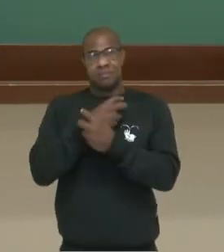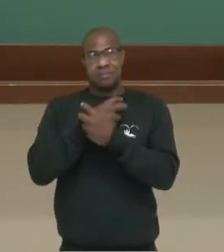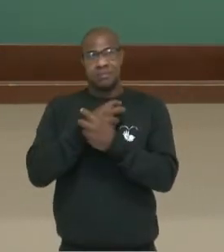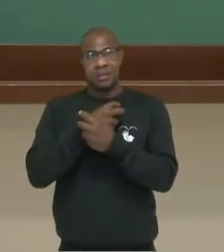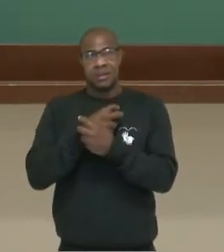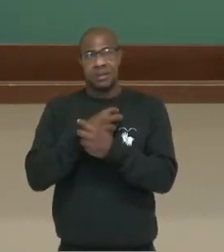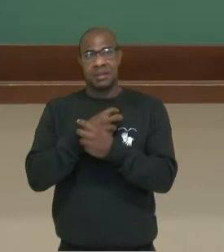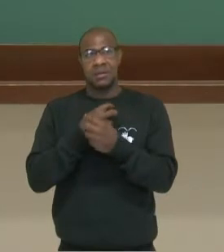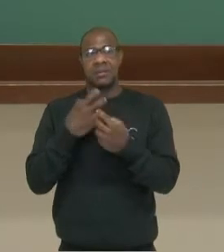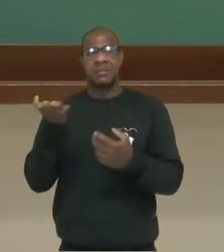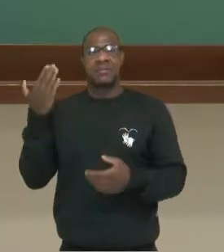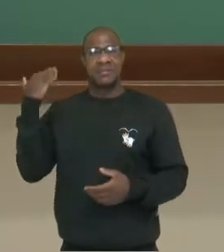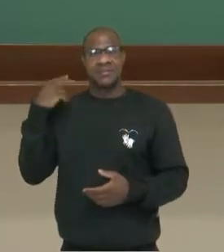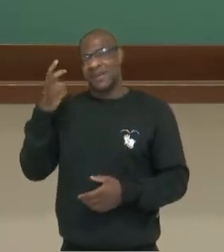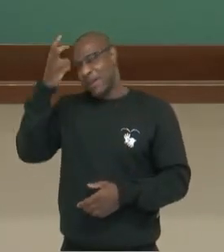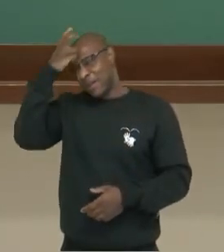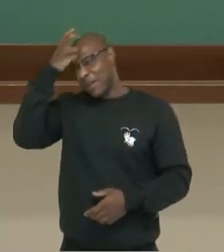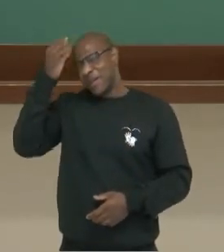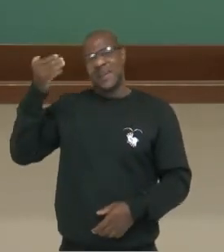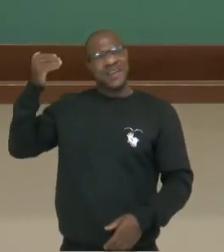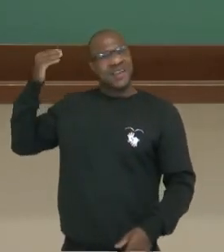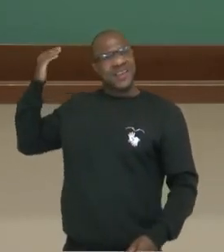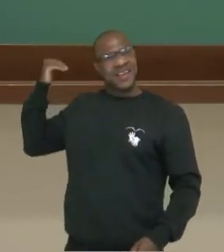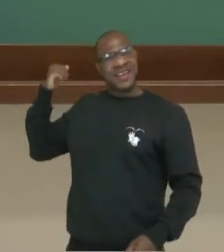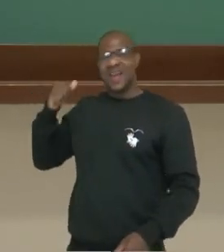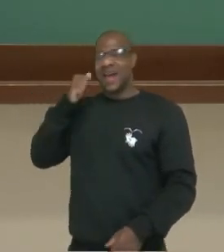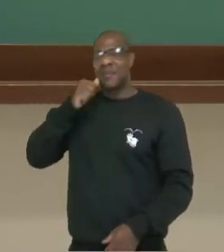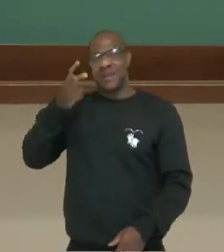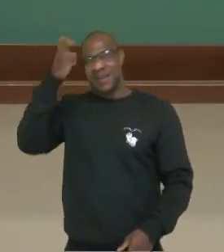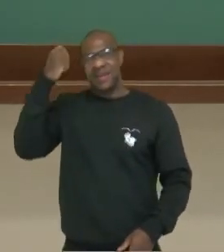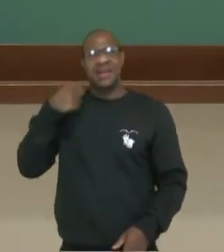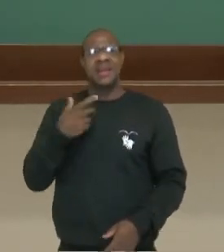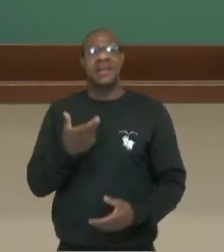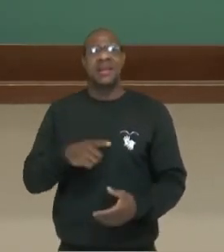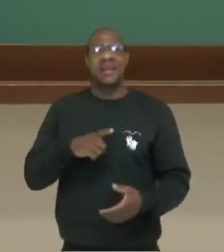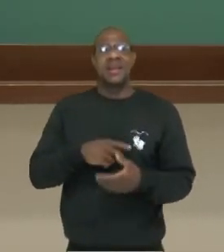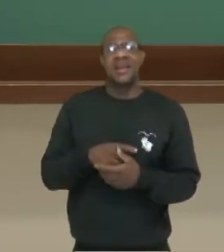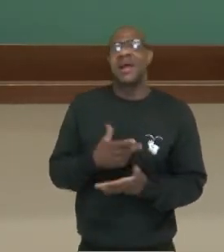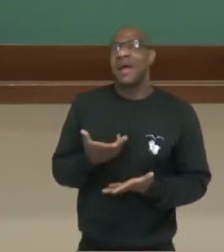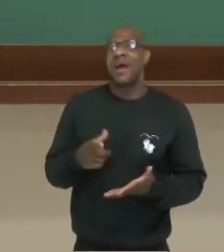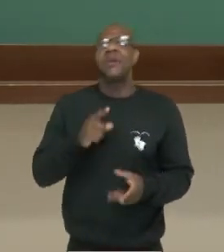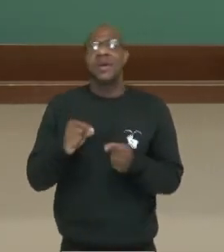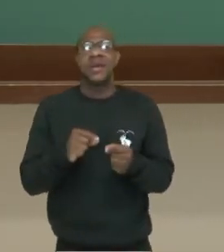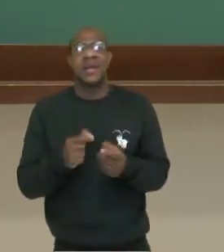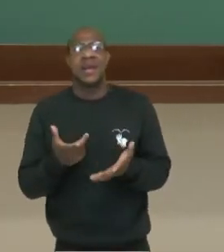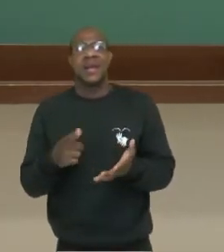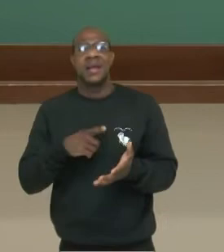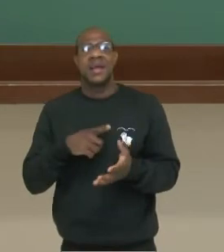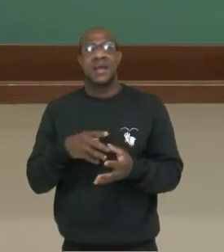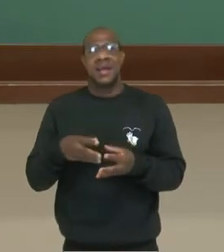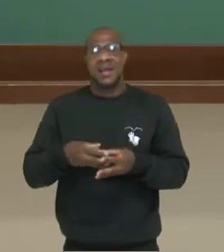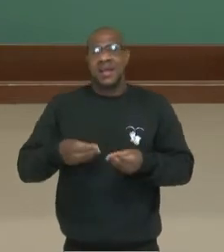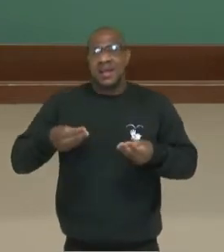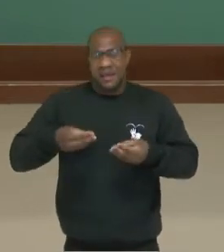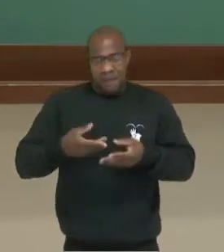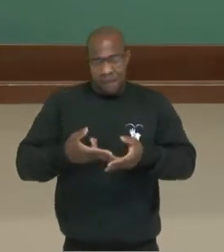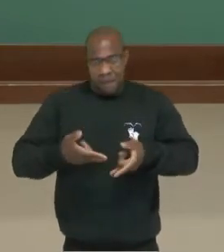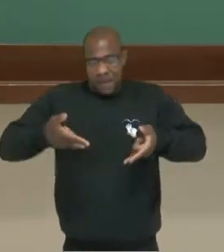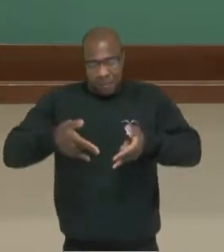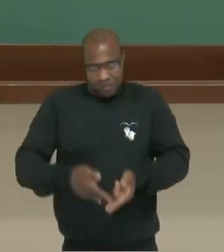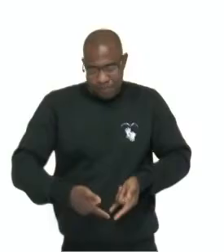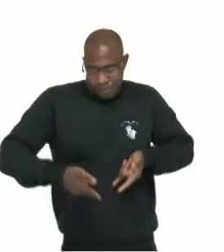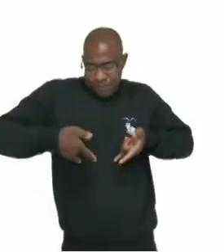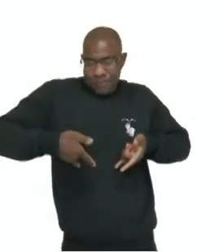e introduziam na vagina, né, para ele absorver esse sangue.